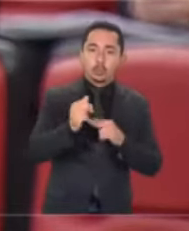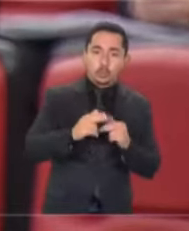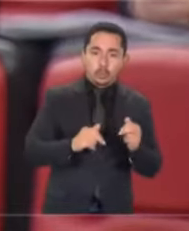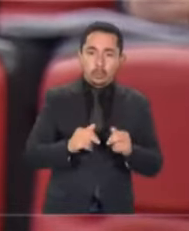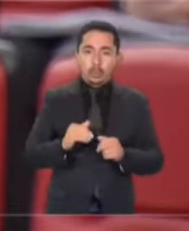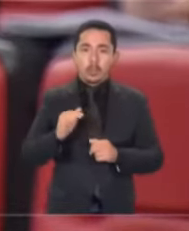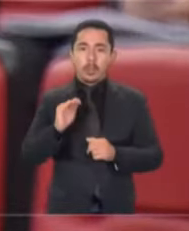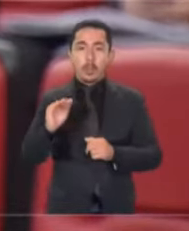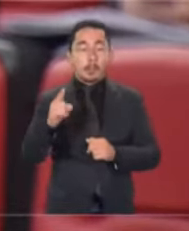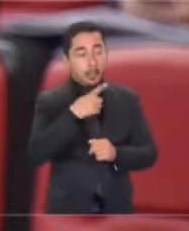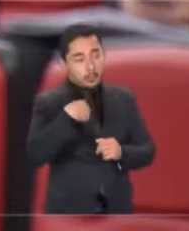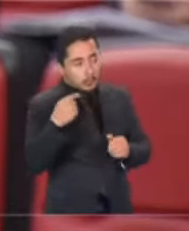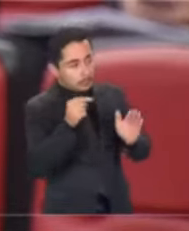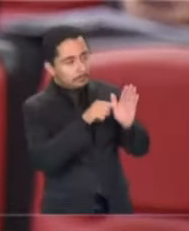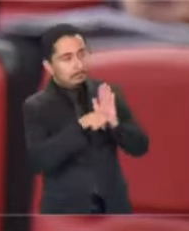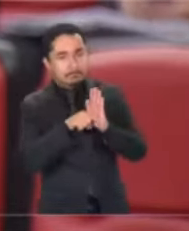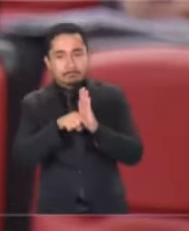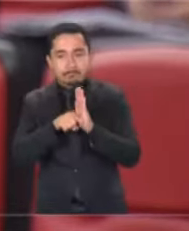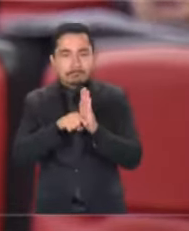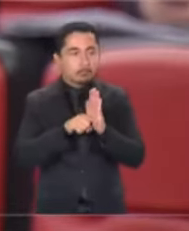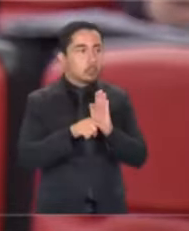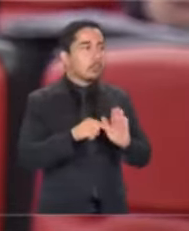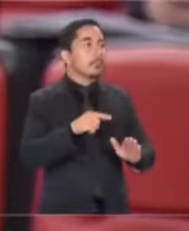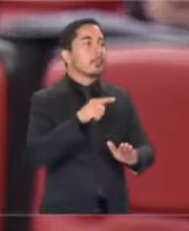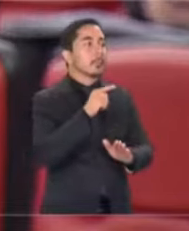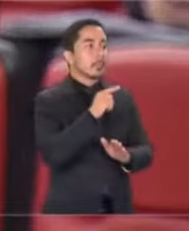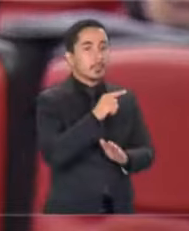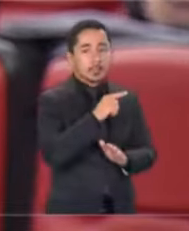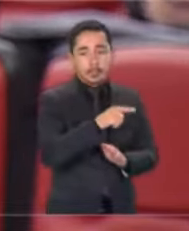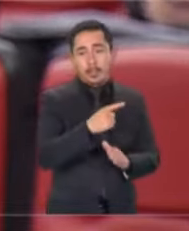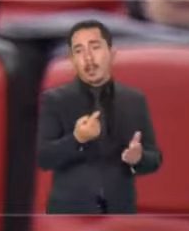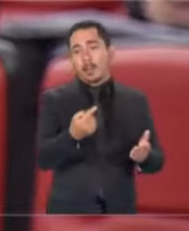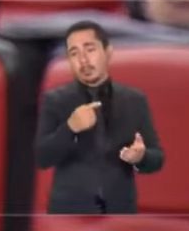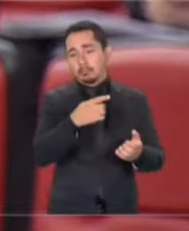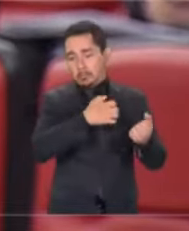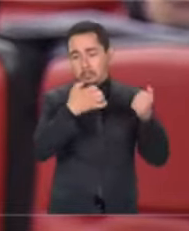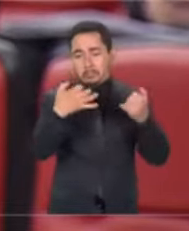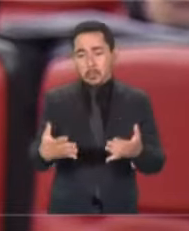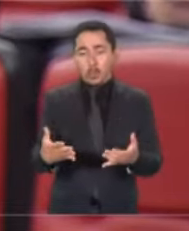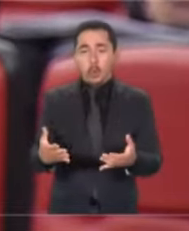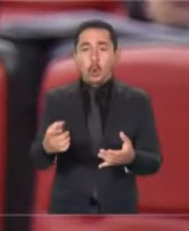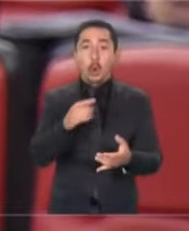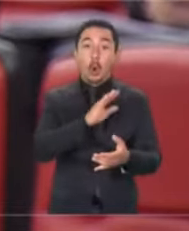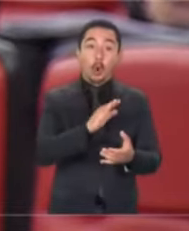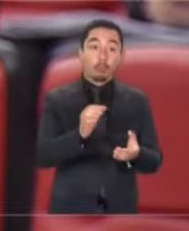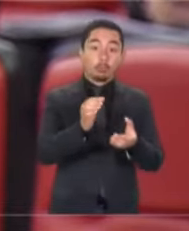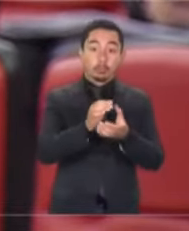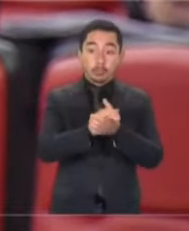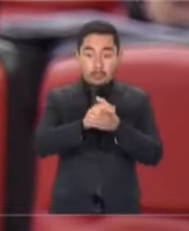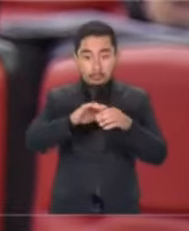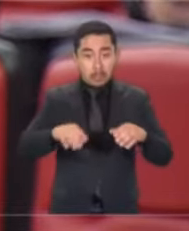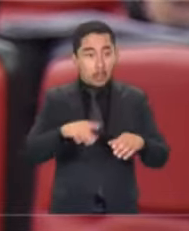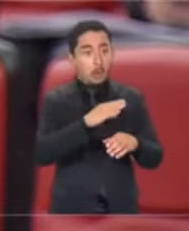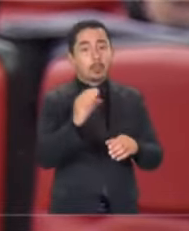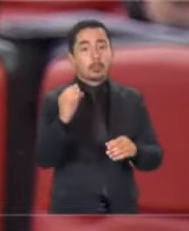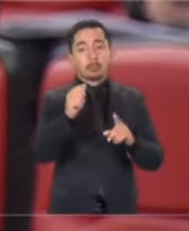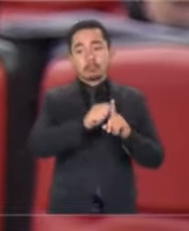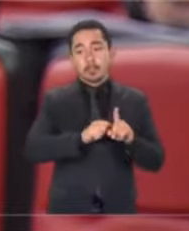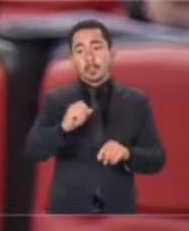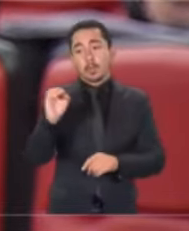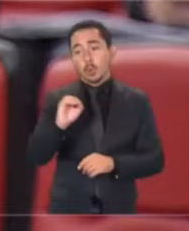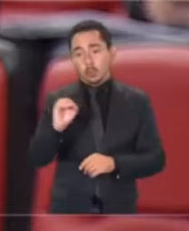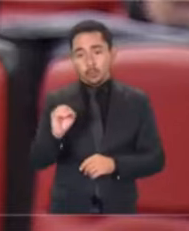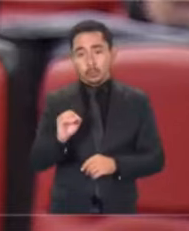presente à audiência e colocou: nós fizemos, o nosso rompimento conjugal aconteceu em outubro, ou seja, após a convenção partidária. Mas, excelentíssimos,